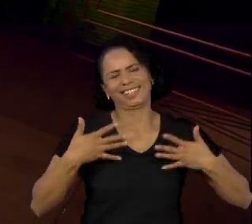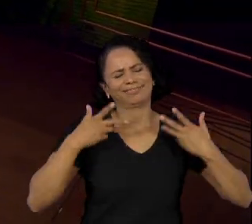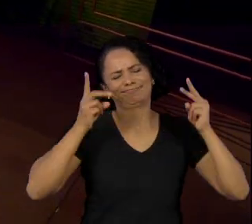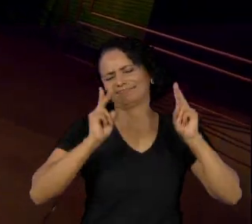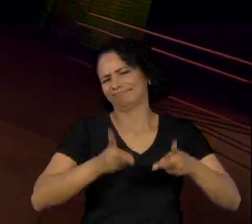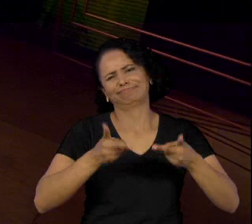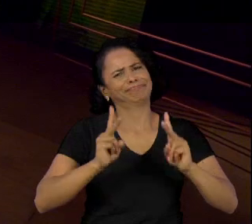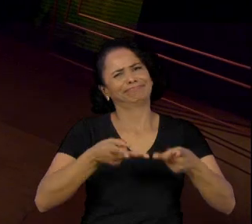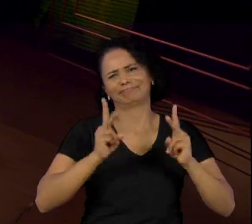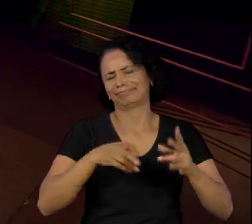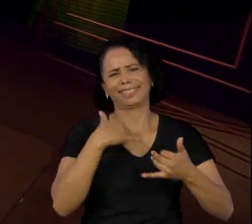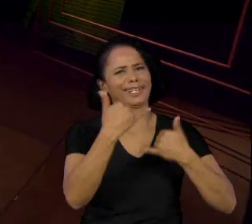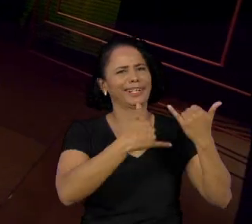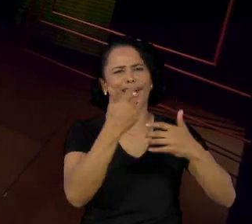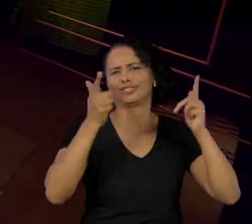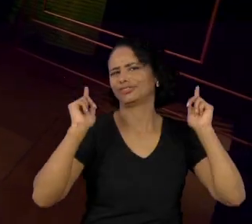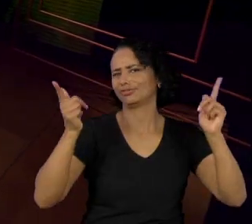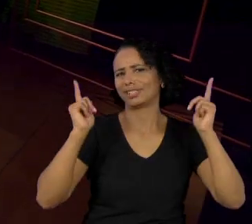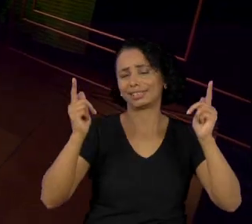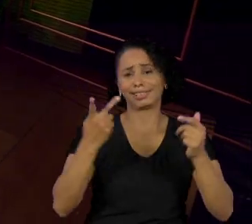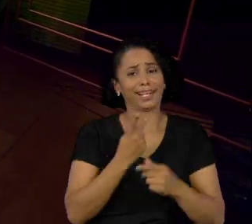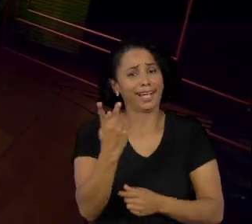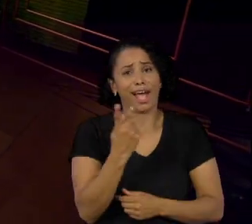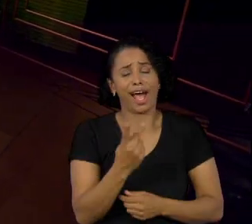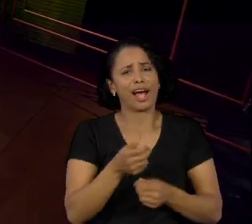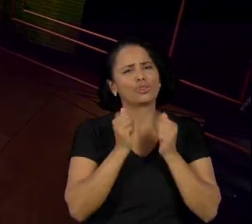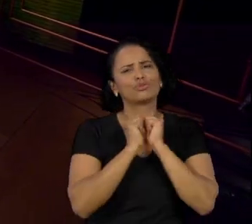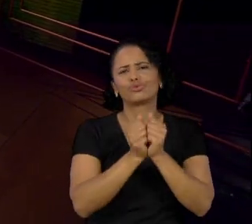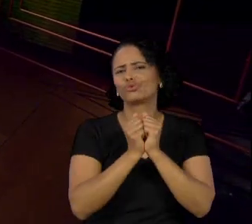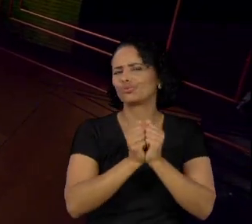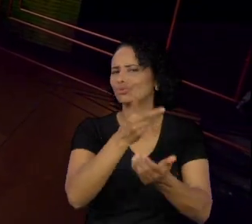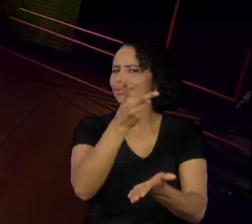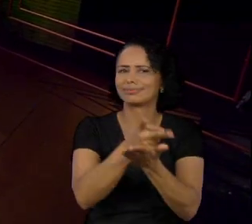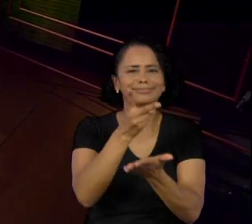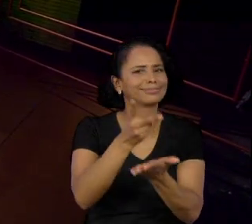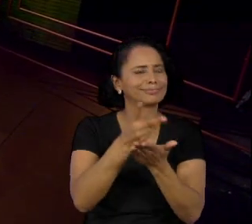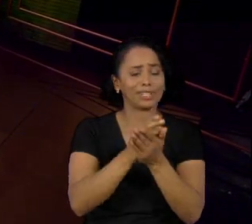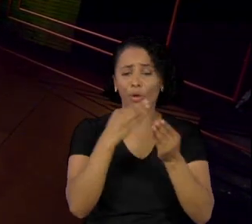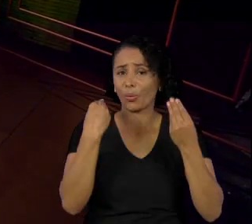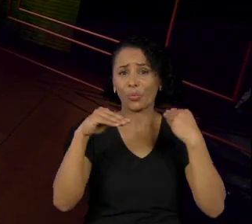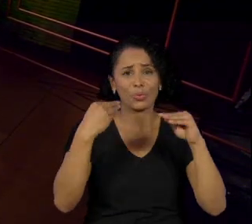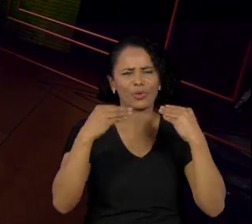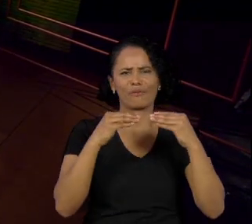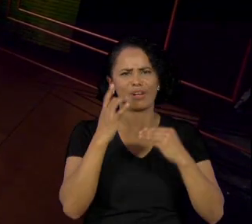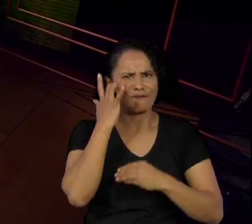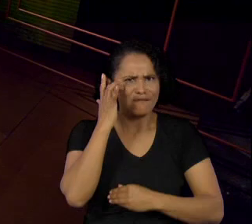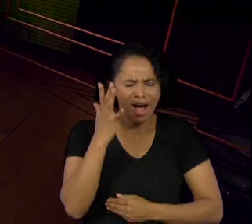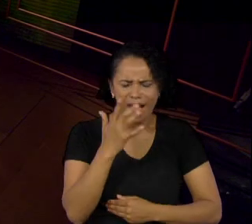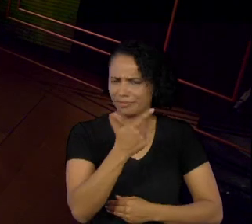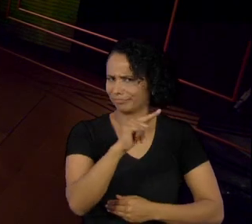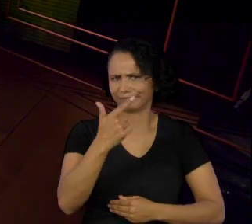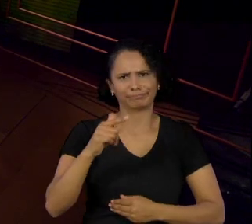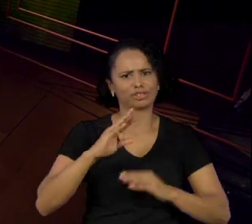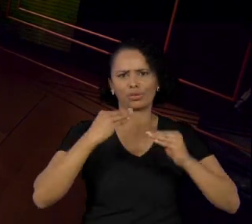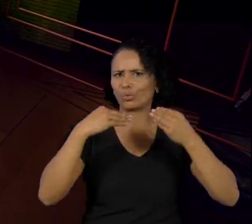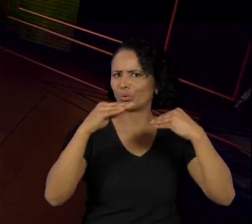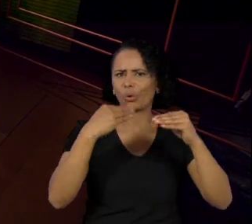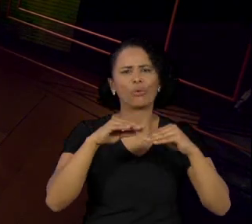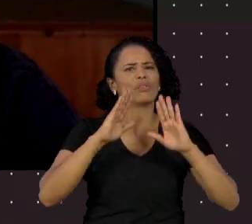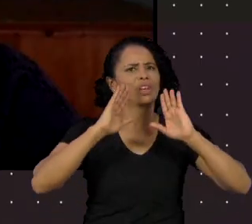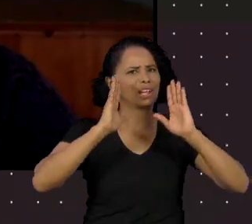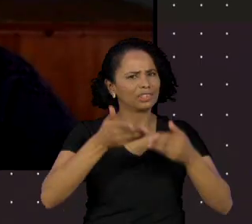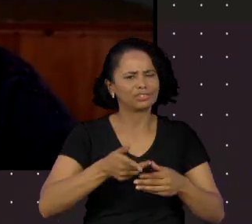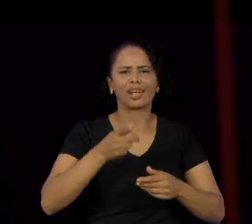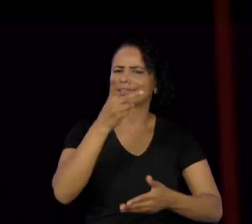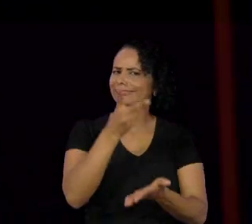era uma diversão e a gente muito juntas, também muito unidas, numa novela que não era fácil, porque novela você grava muita coisa, né? Você tem muitas